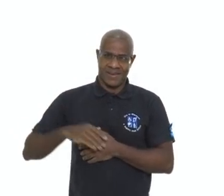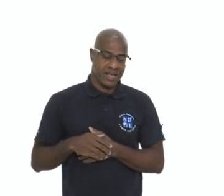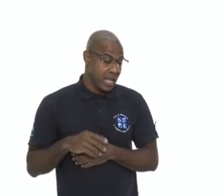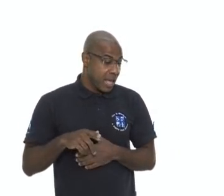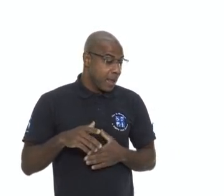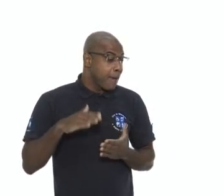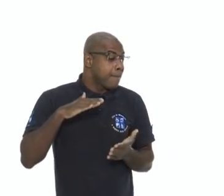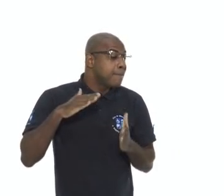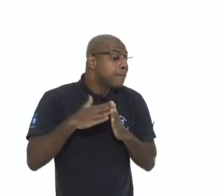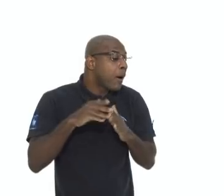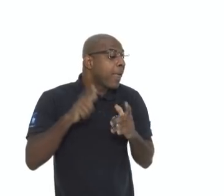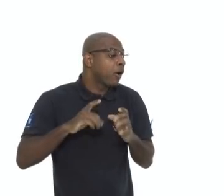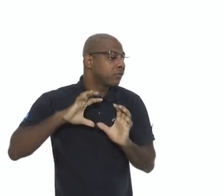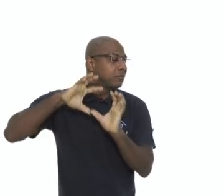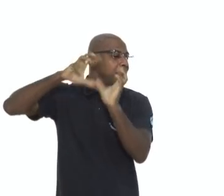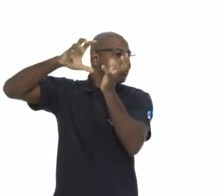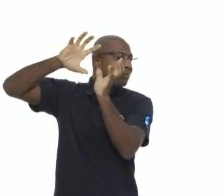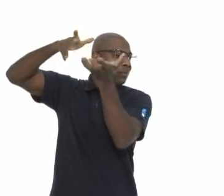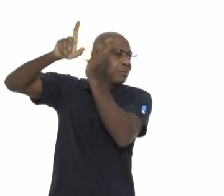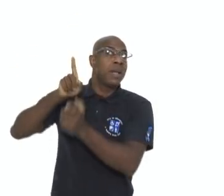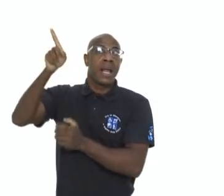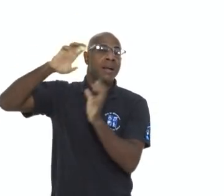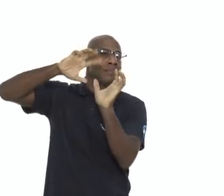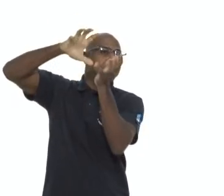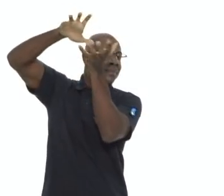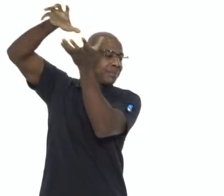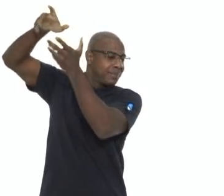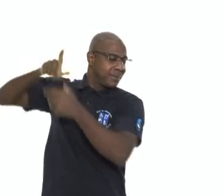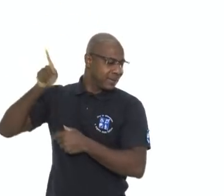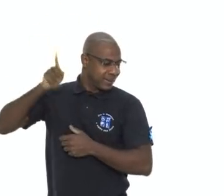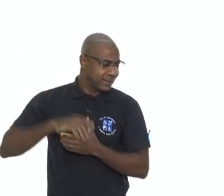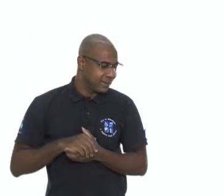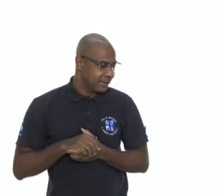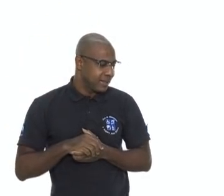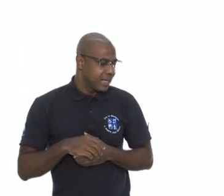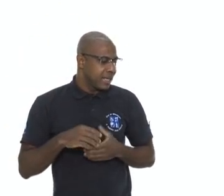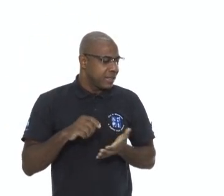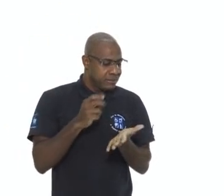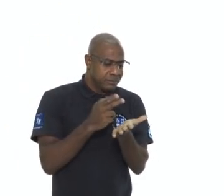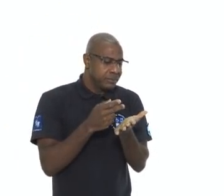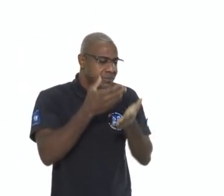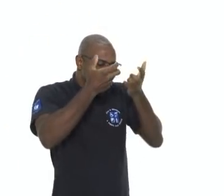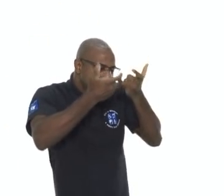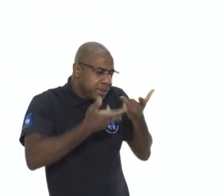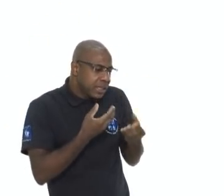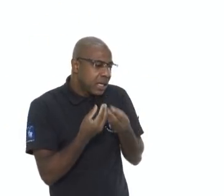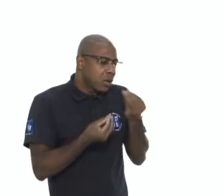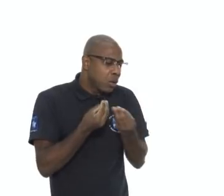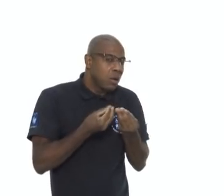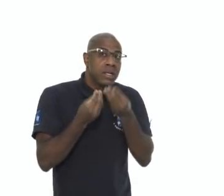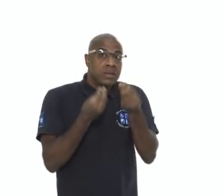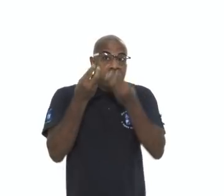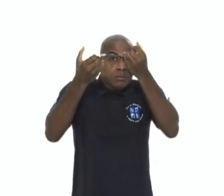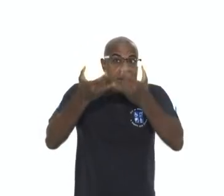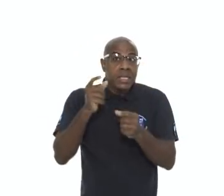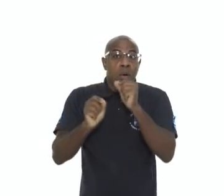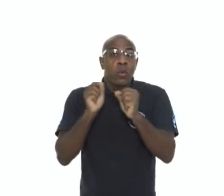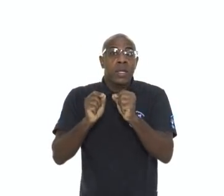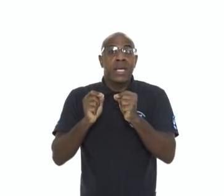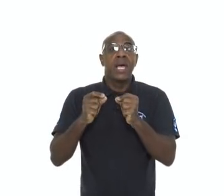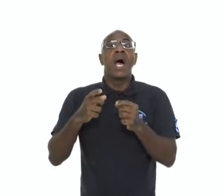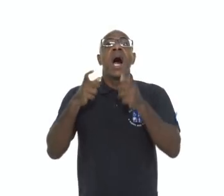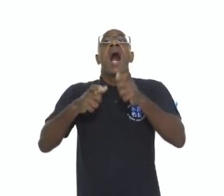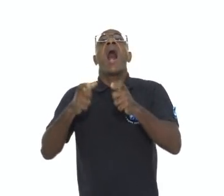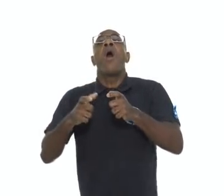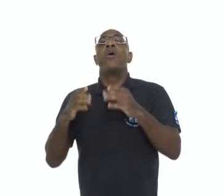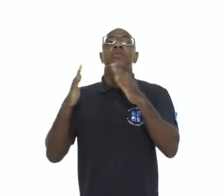asteroide. Ao longo da história, ele descreve como é o lugar onde vive e conta ao piloto as aventuras